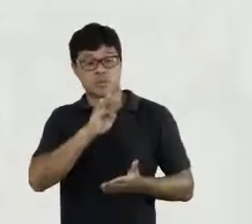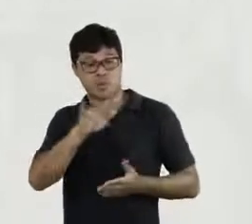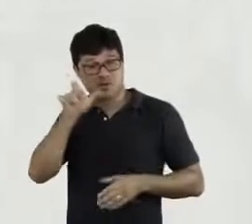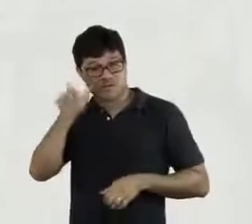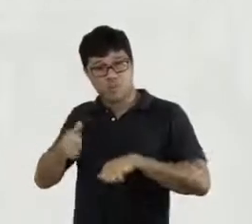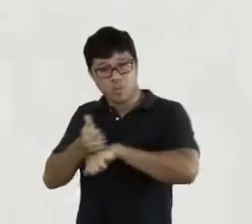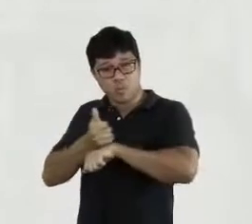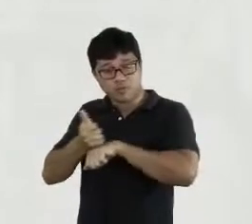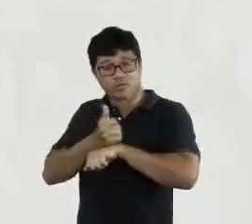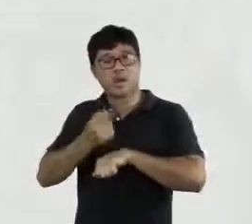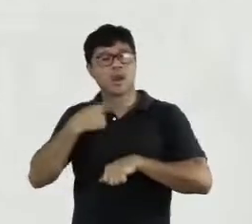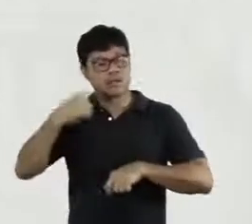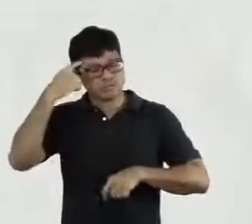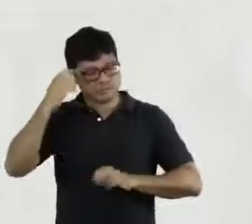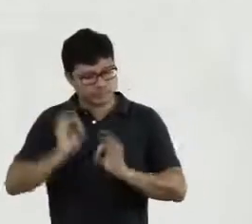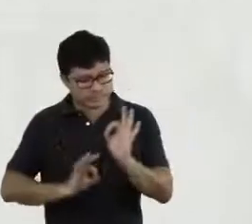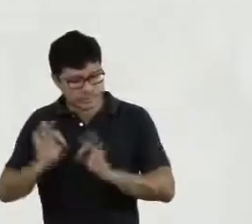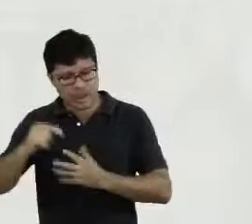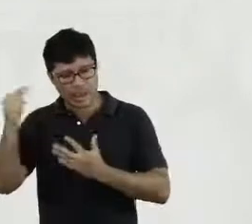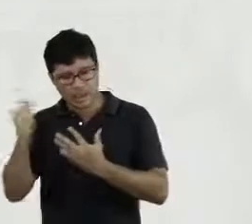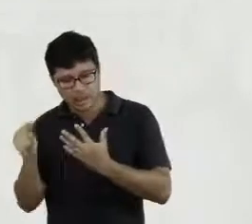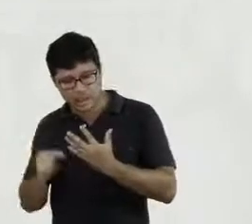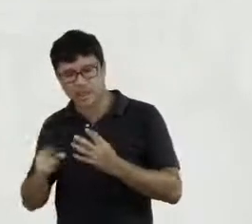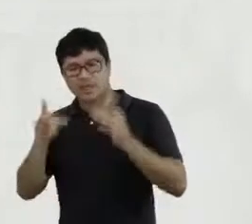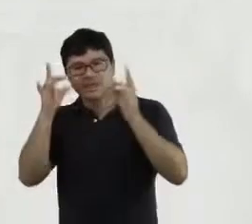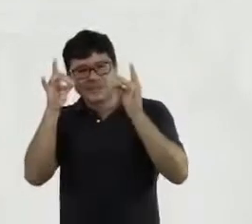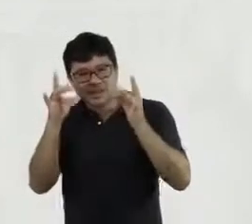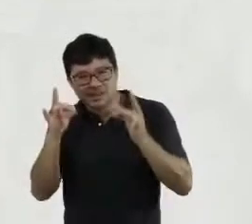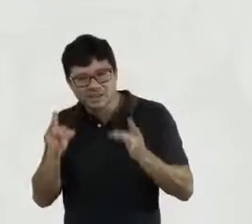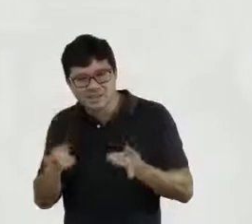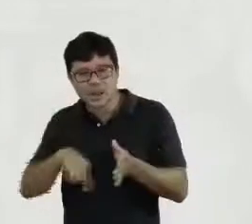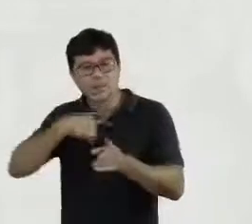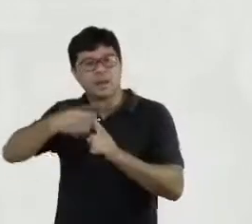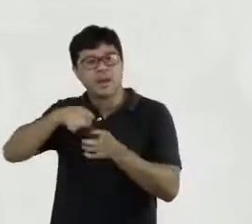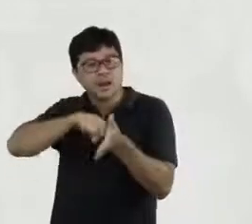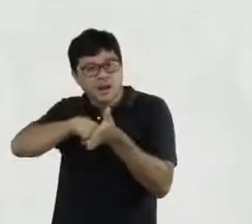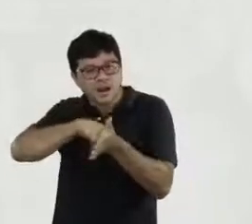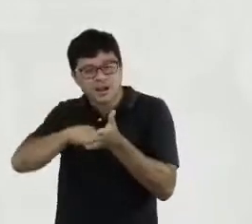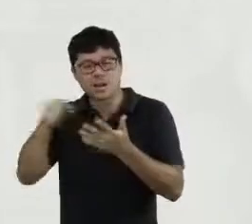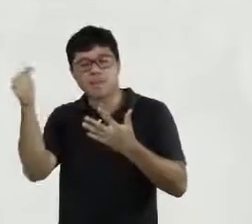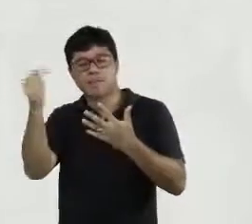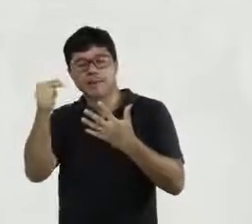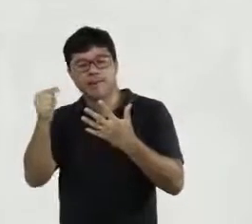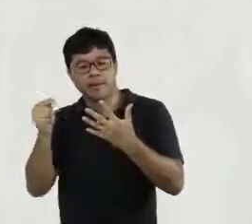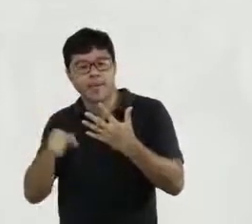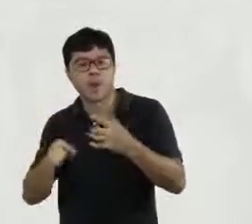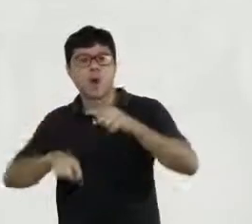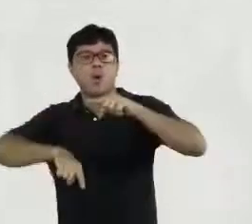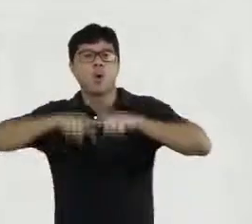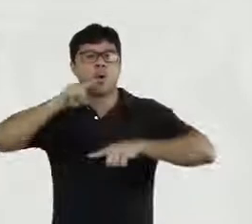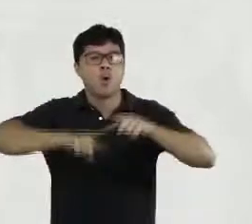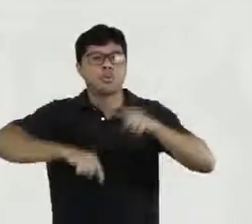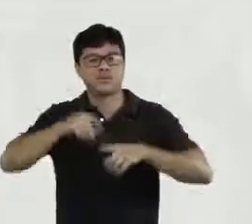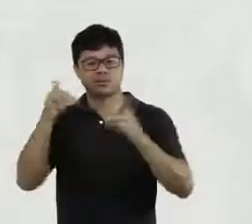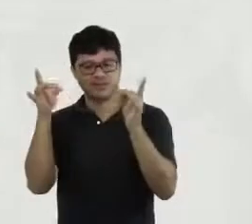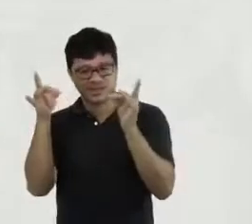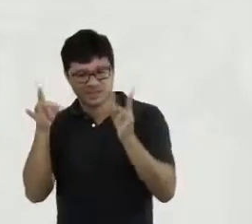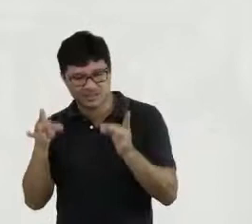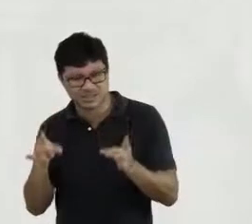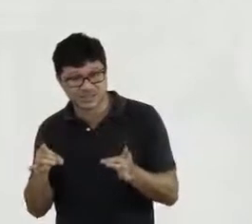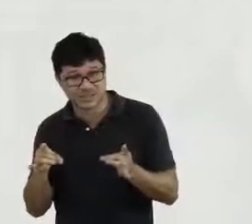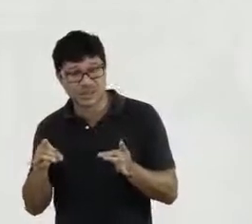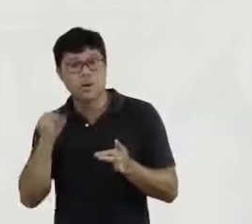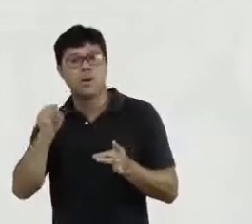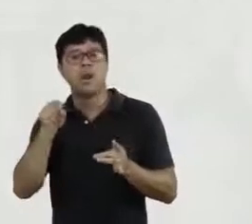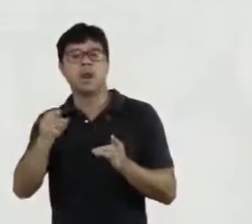bibliógrafo planeja e organiza os elementos descritivos e analíticos dos itens, objeto de descrição como forma